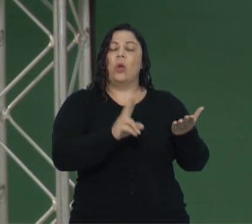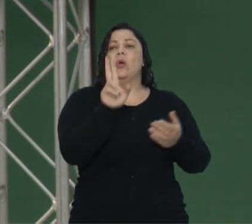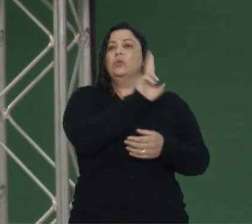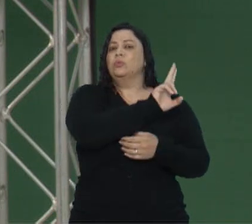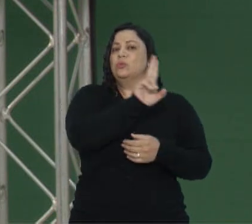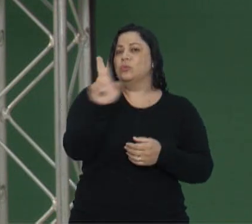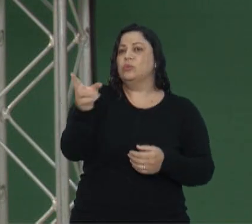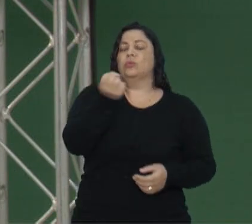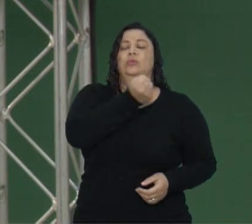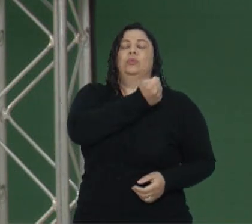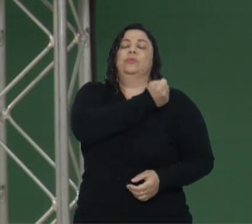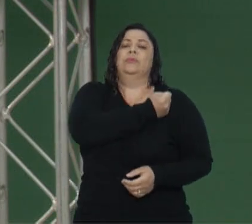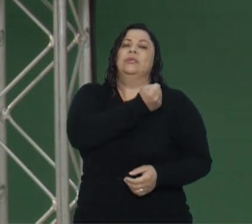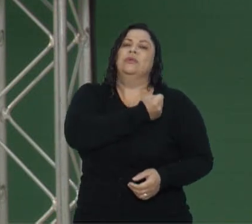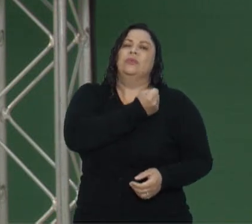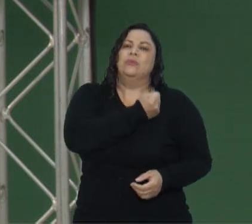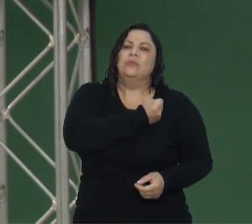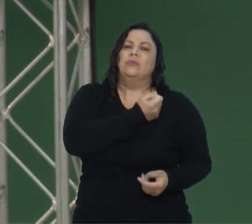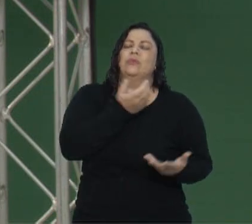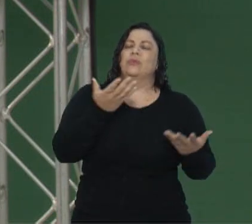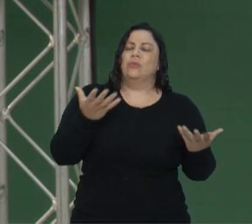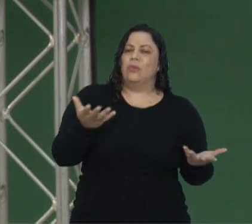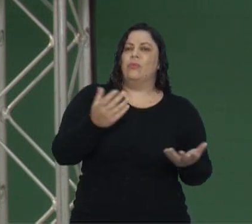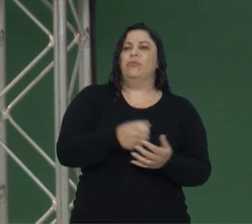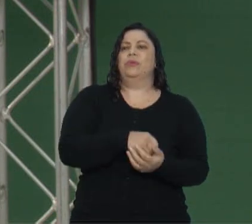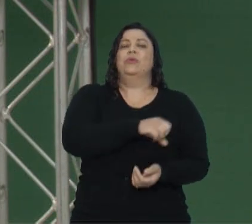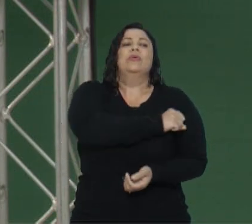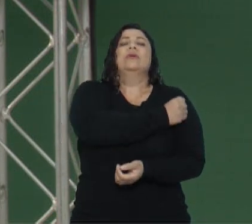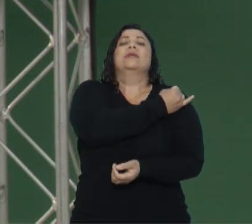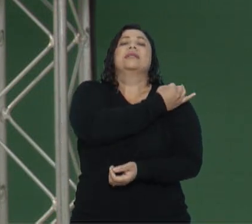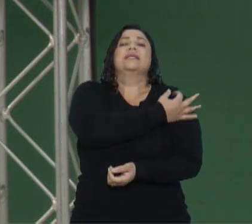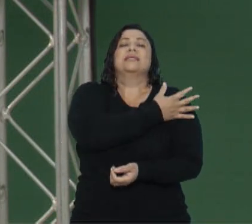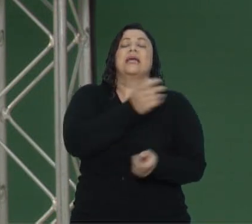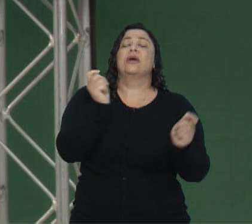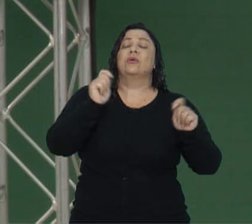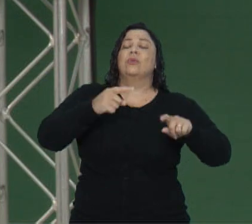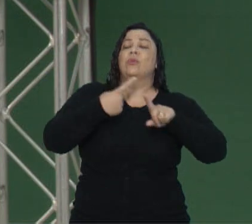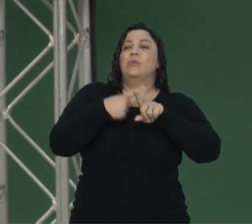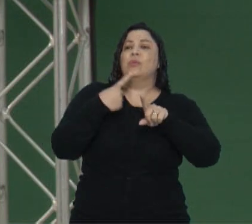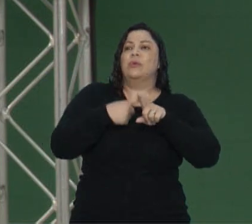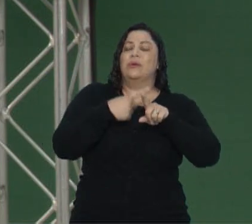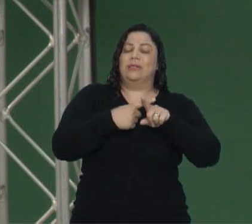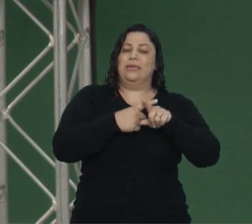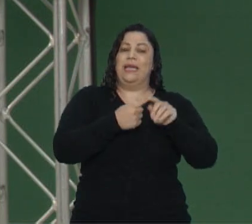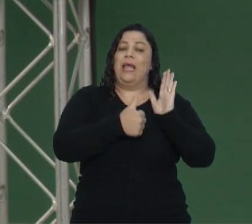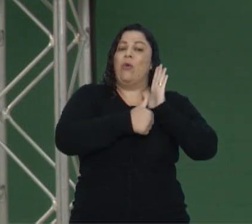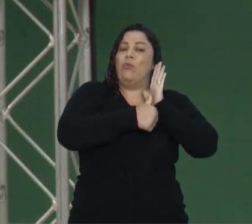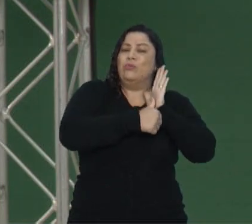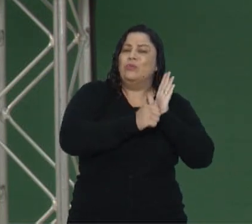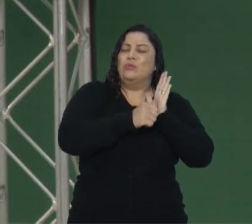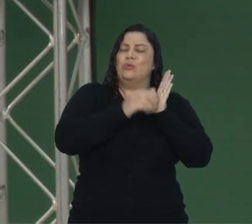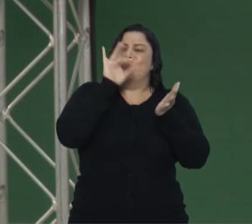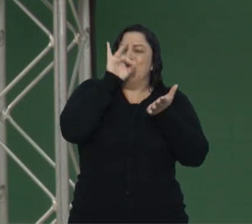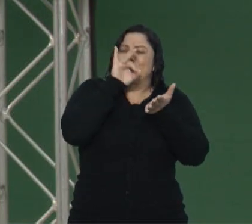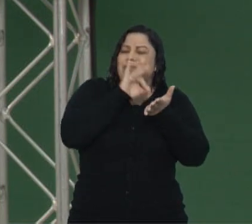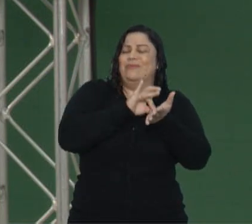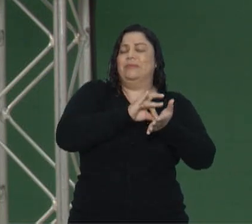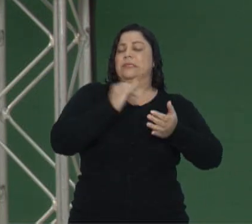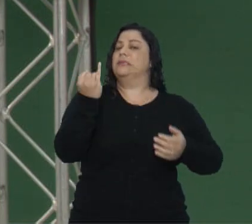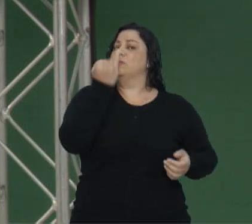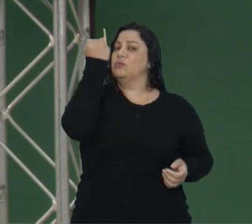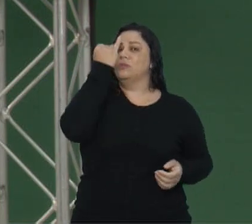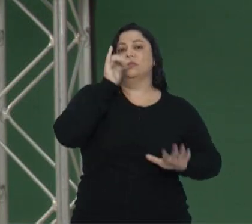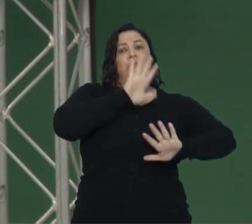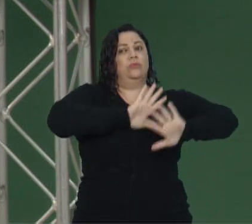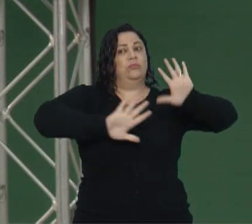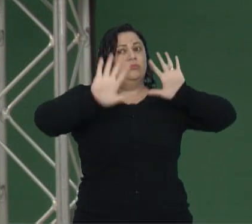a série e o número. Por quê? Porque isso é documento, né? Você vai ser avaliado com este material. Então, toma bastante cuidado, tá